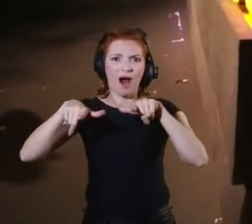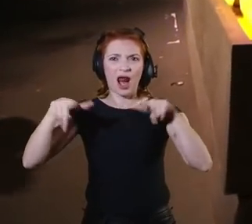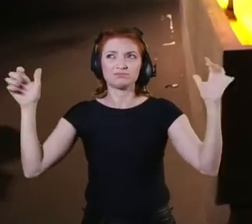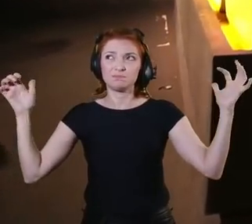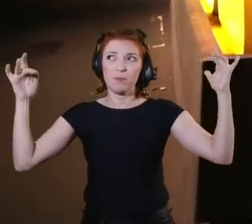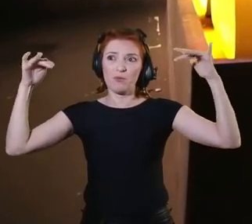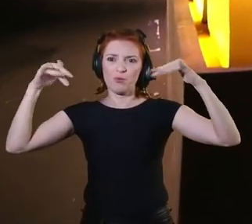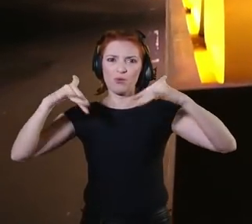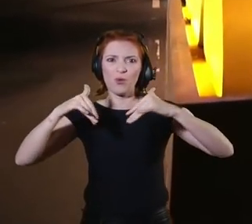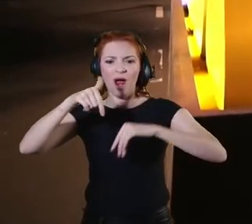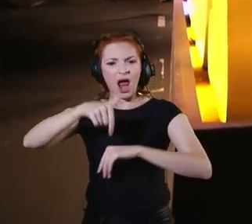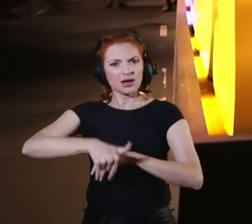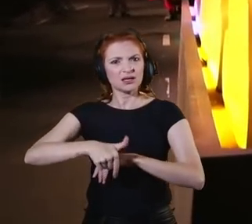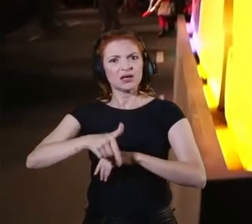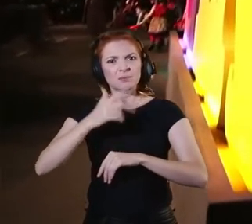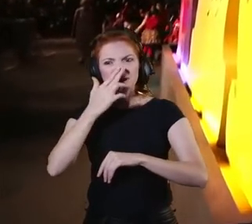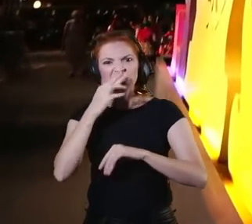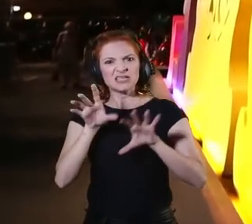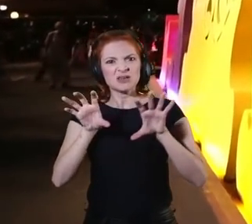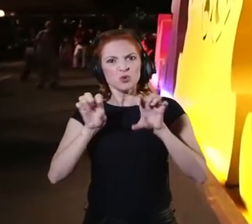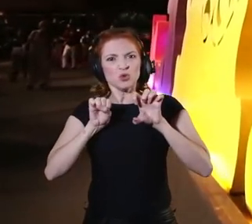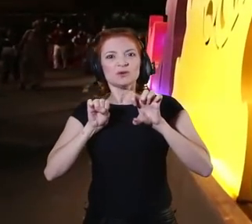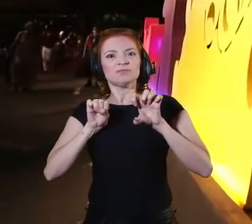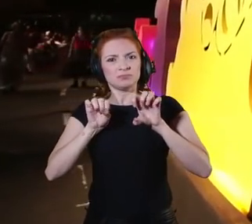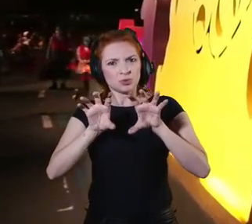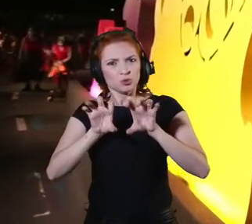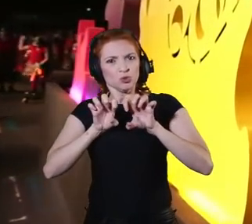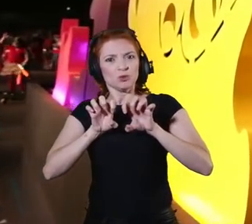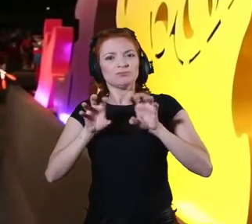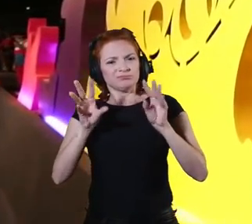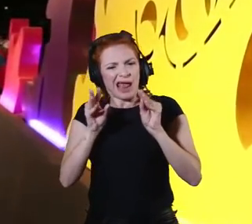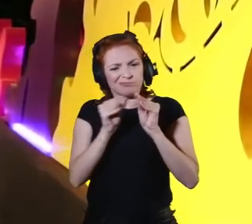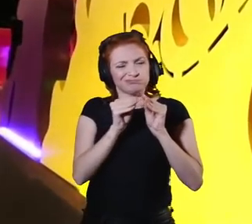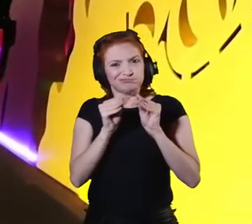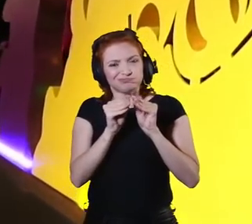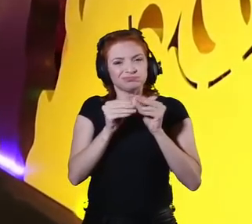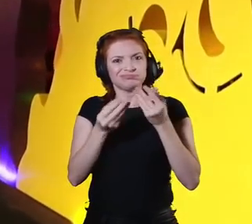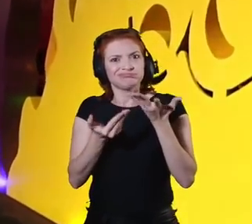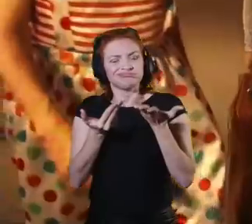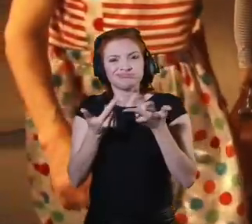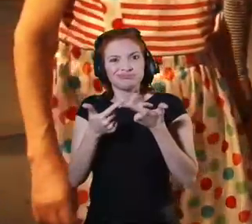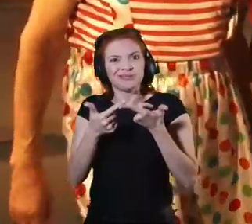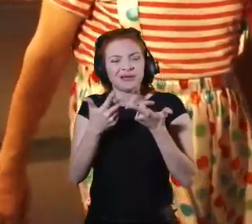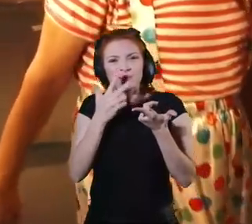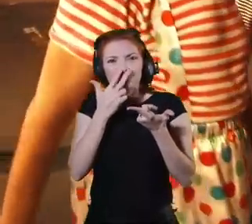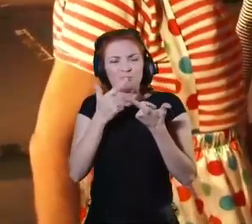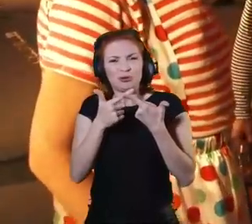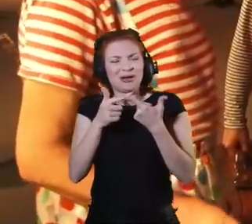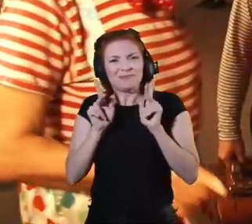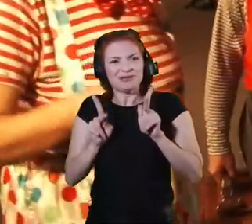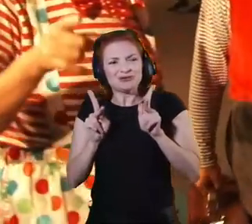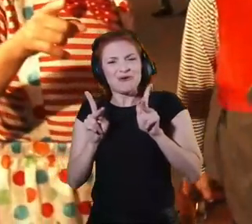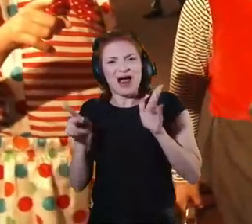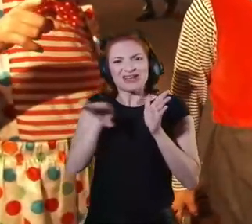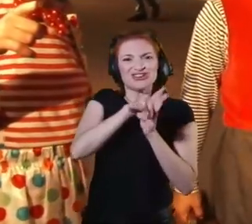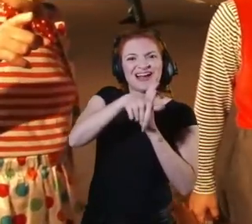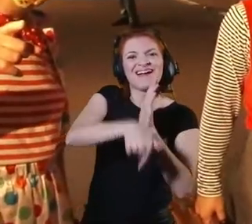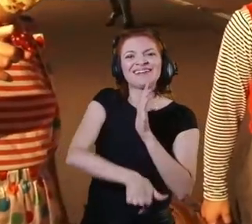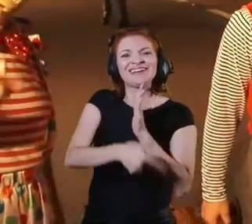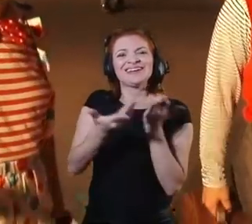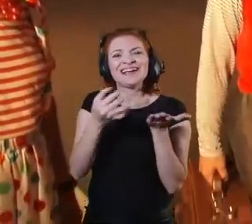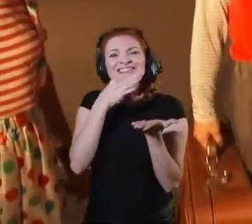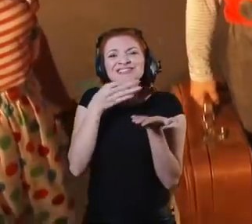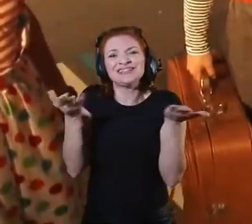imã e a gente não sabe explicar direito qual que é essa grande força que traz as pessoas até aqui. A gente só sabe